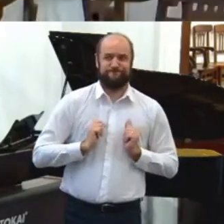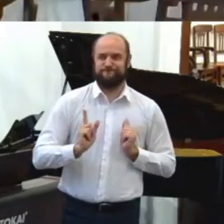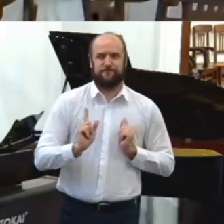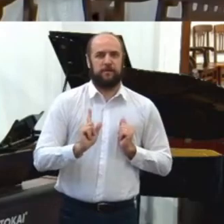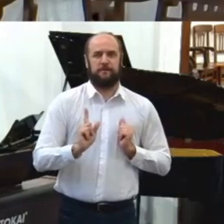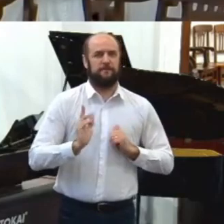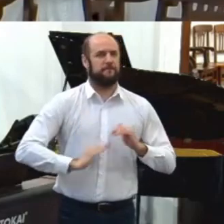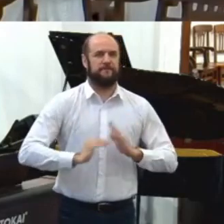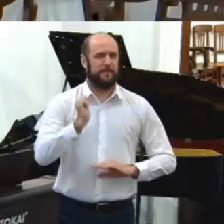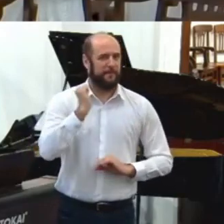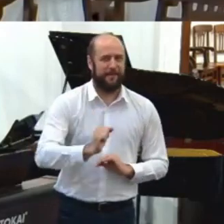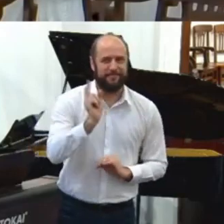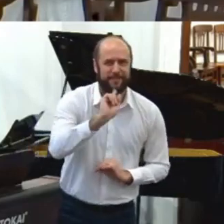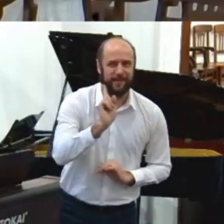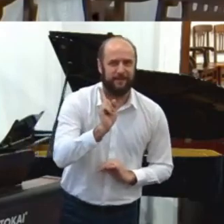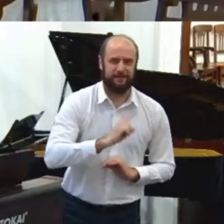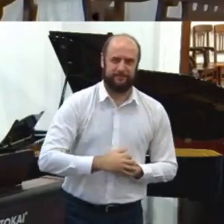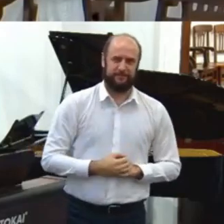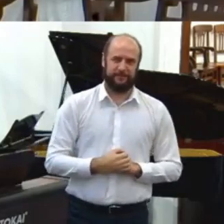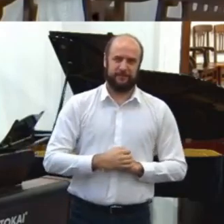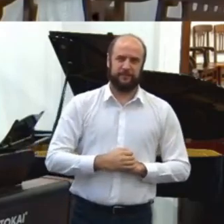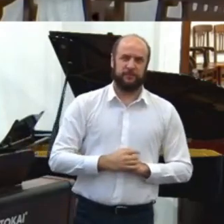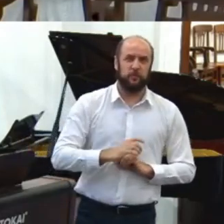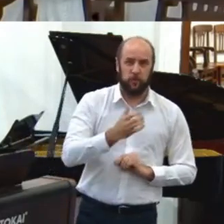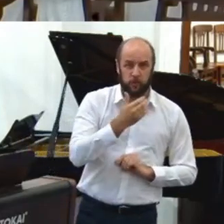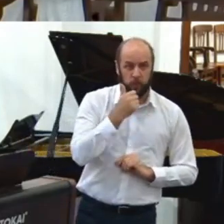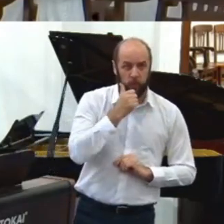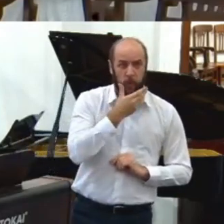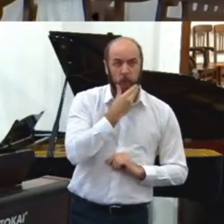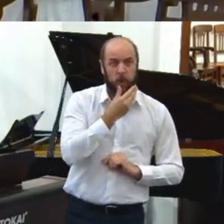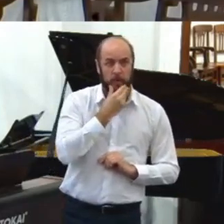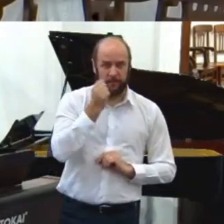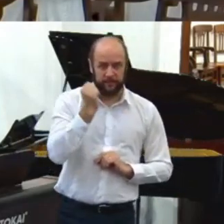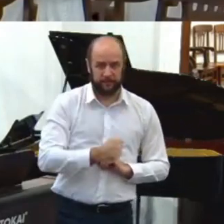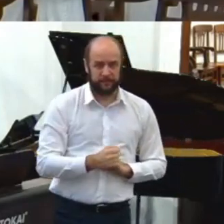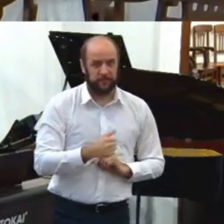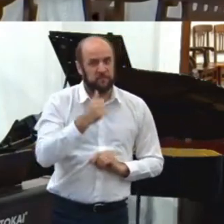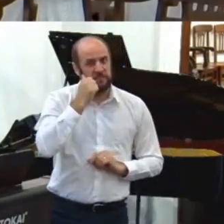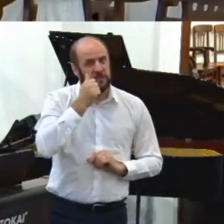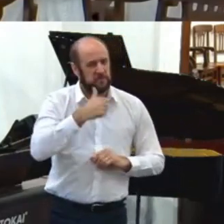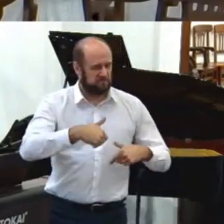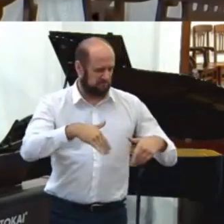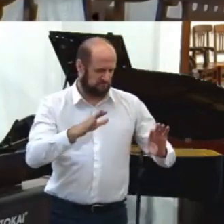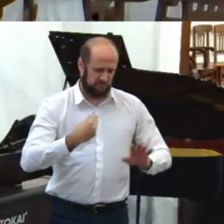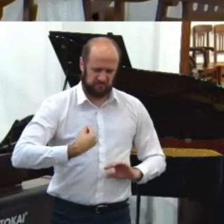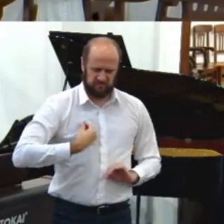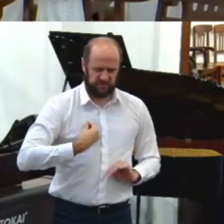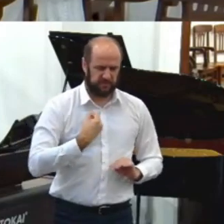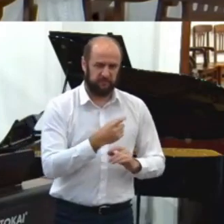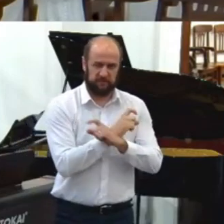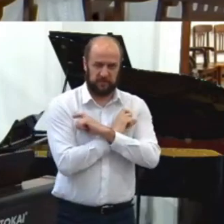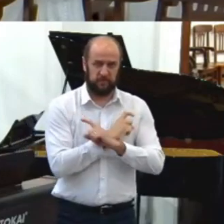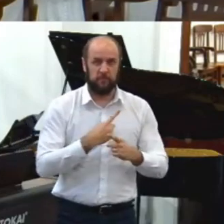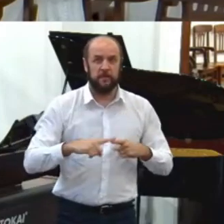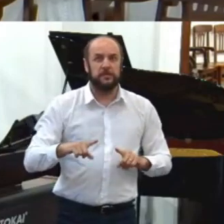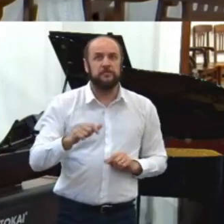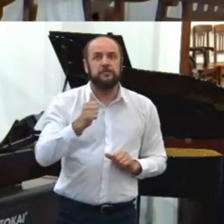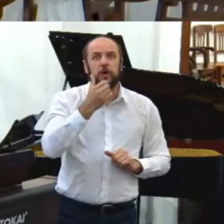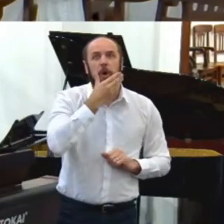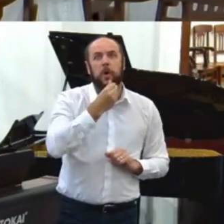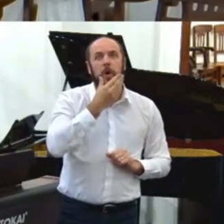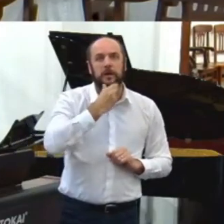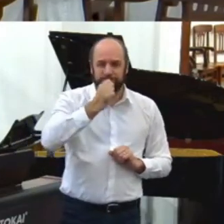faziam isso. Não levavam os meninos à morte. As meninas poderiam viver, segundo o Faraó, mas os meninos tinham de